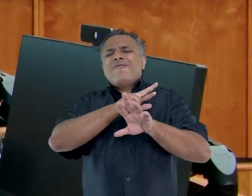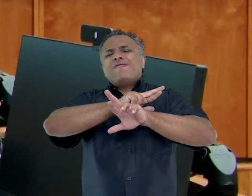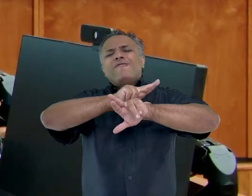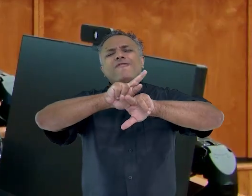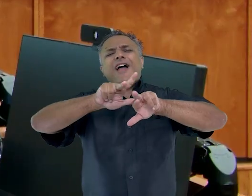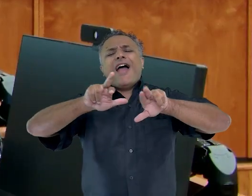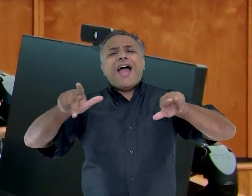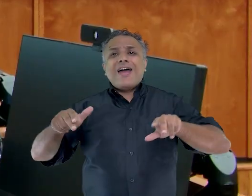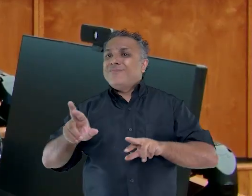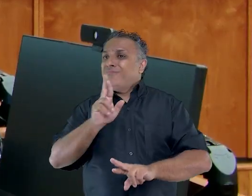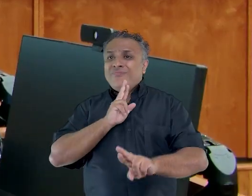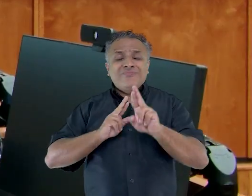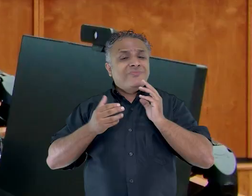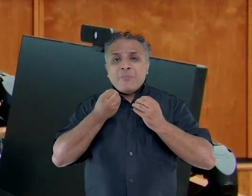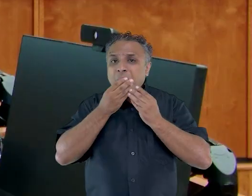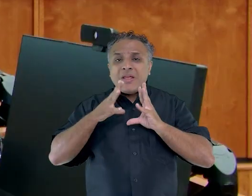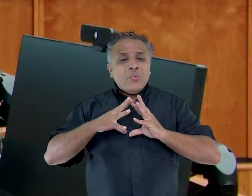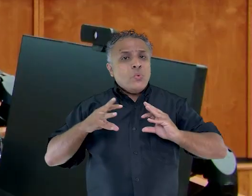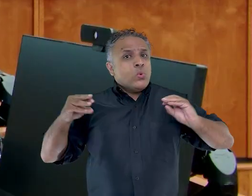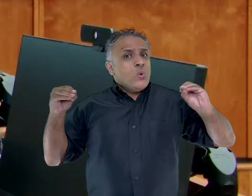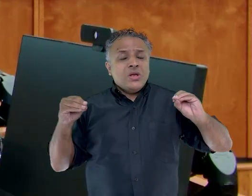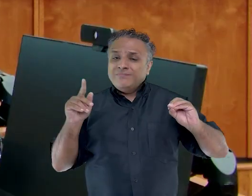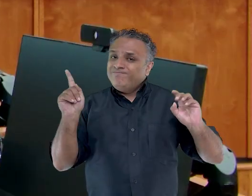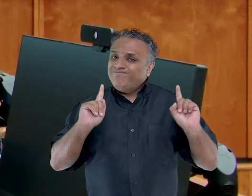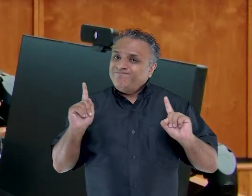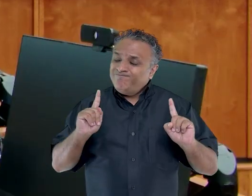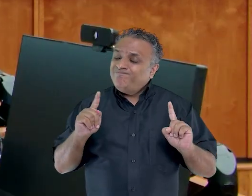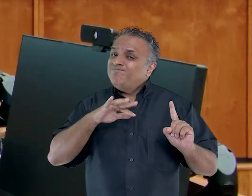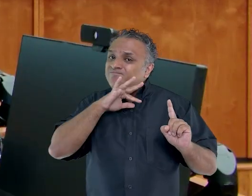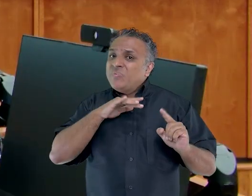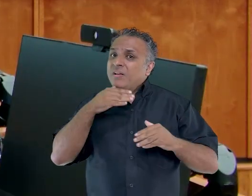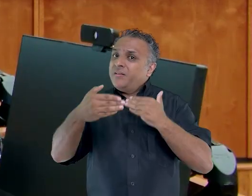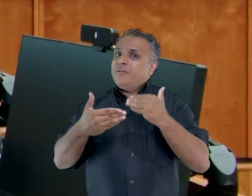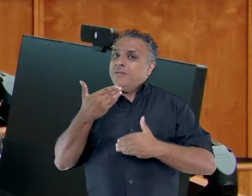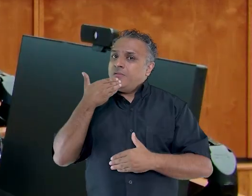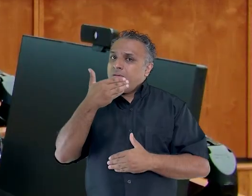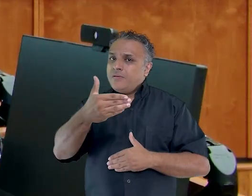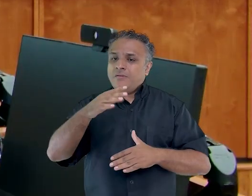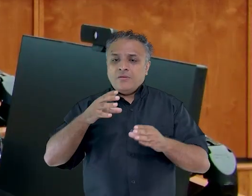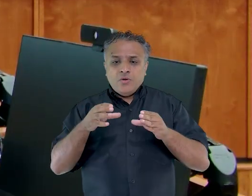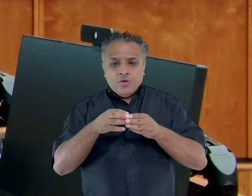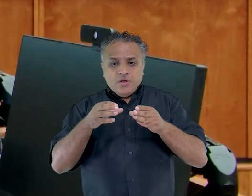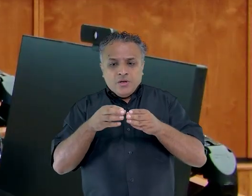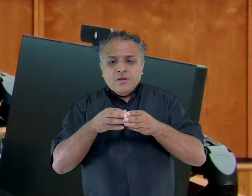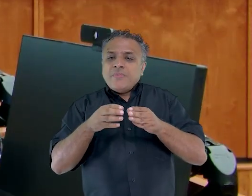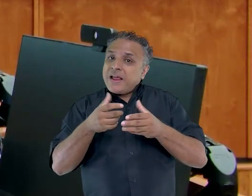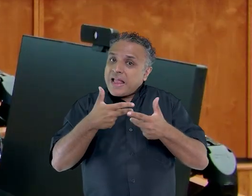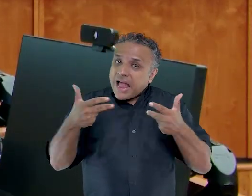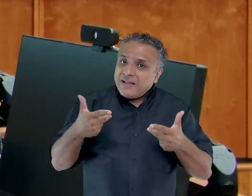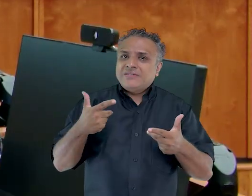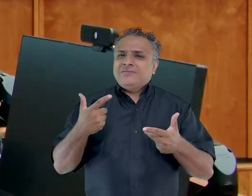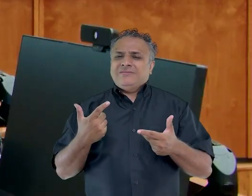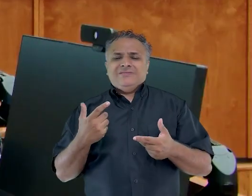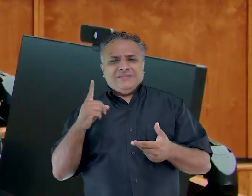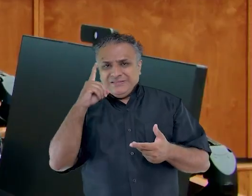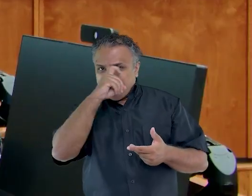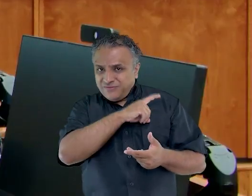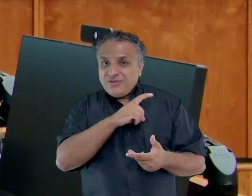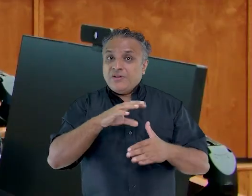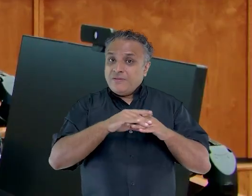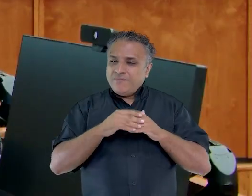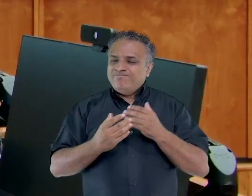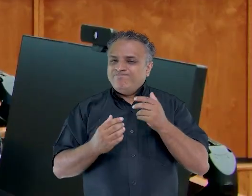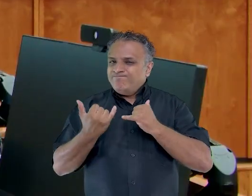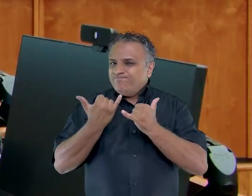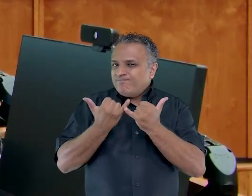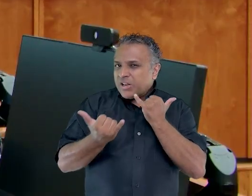sem resposta satisfatória. Além disso, há a recomendação do Guselkumab para casos semelhantes ao dela.